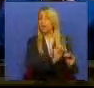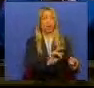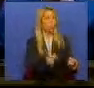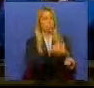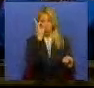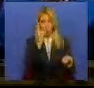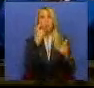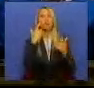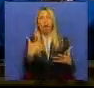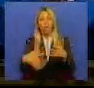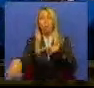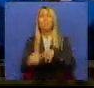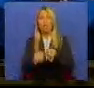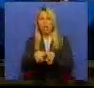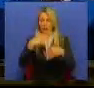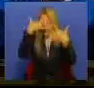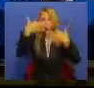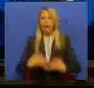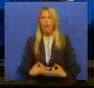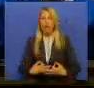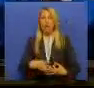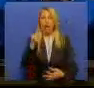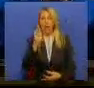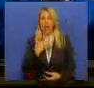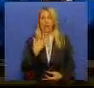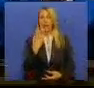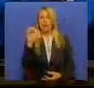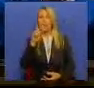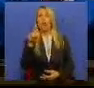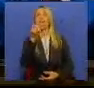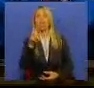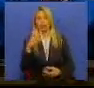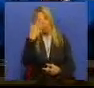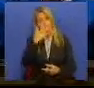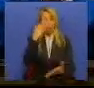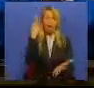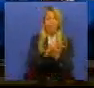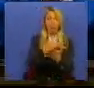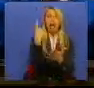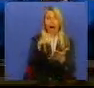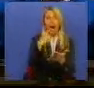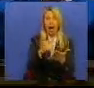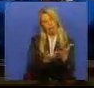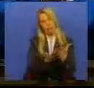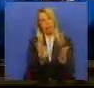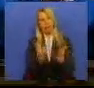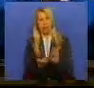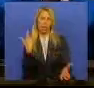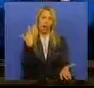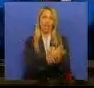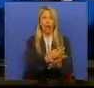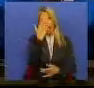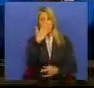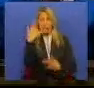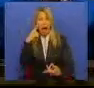oficial do eduquês. Se há faltas, eliminam-se as faltas. Se há